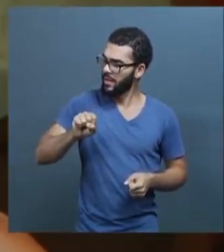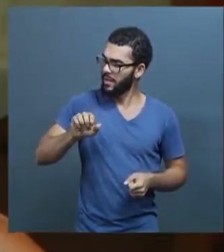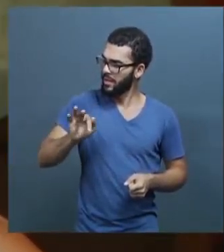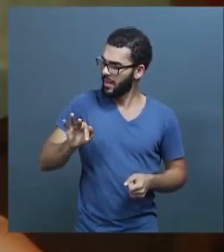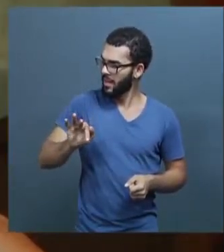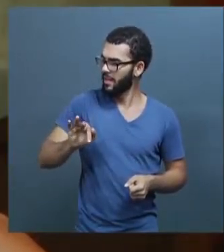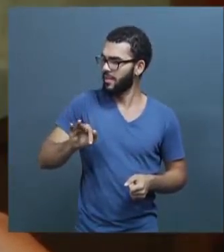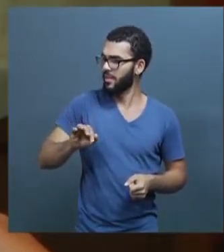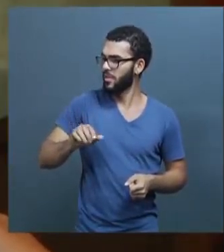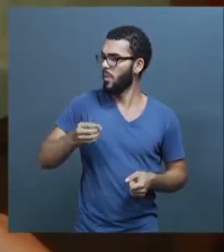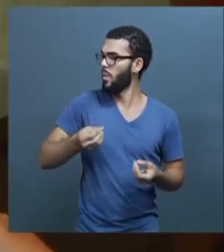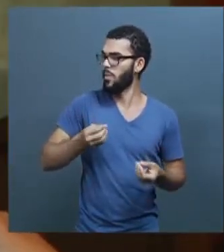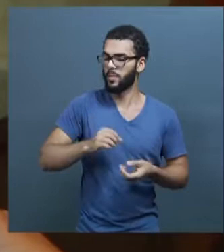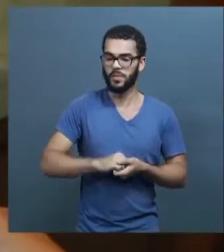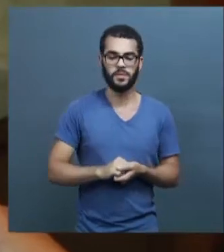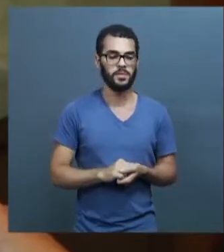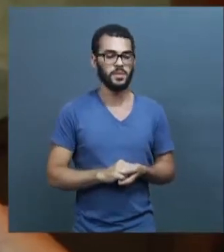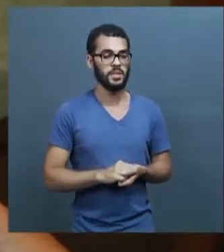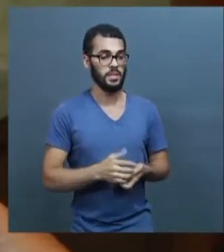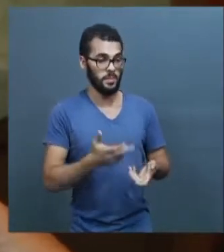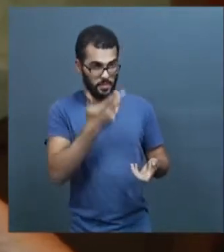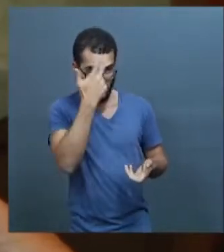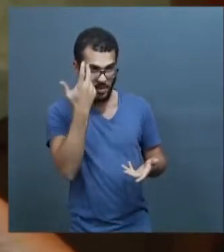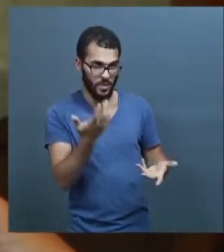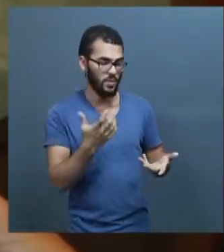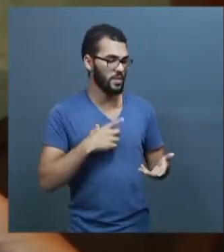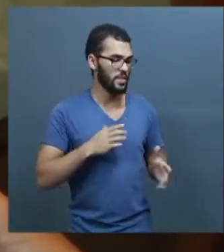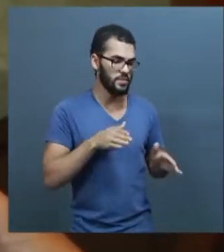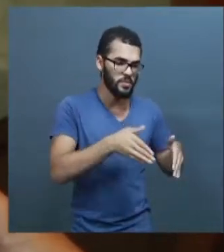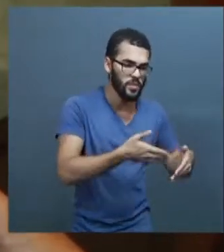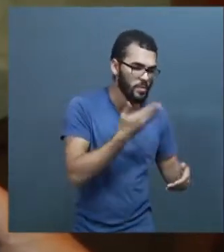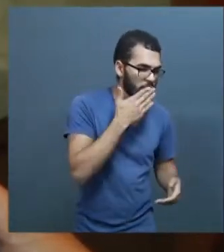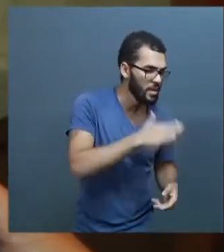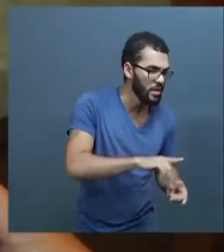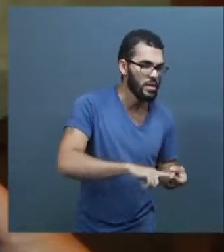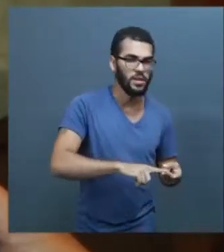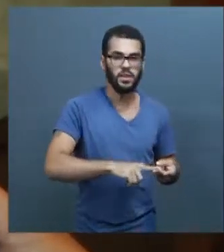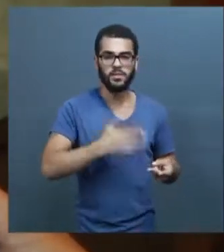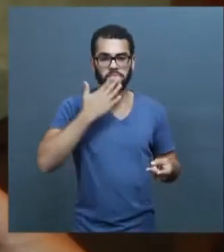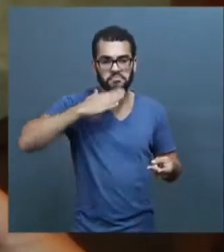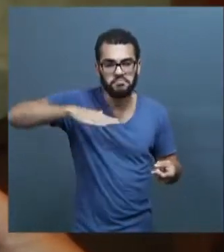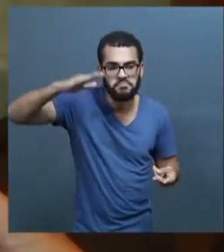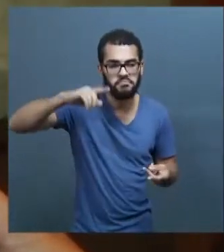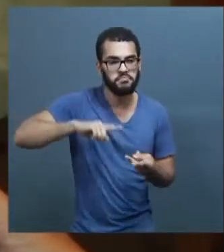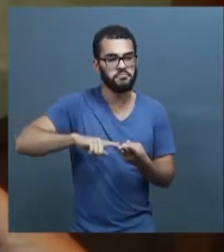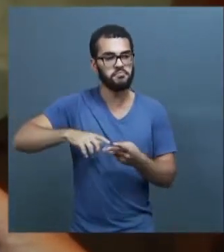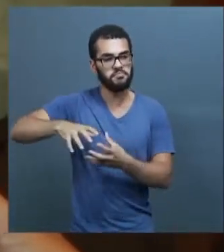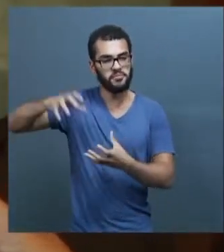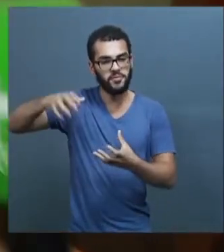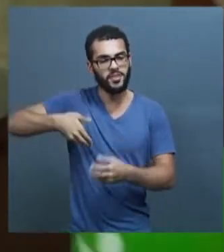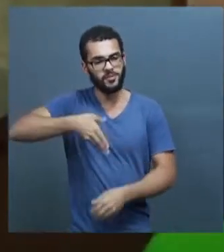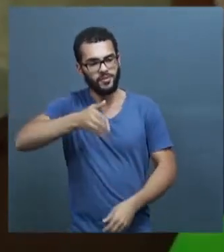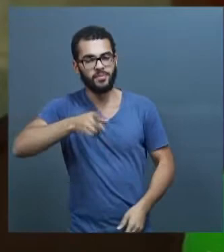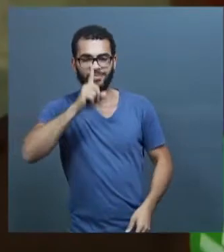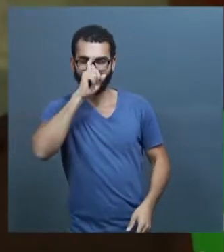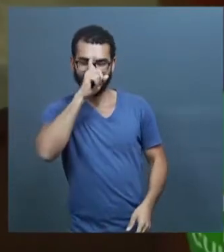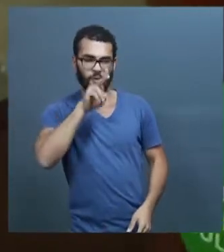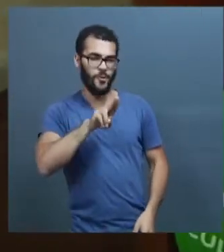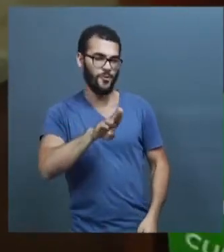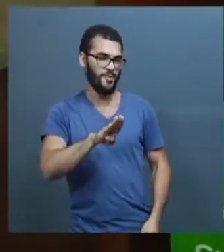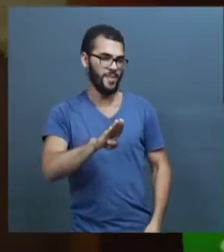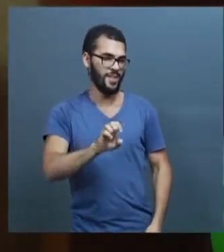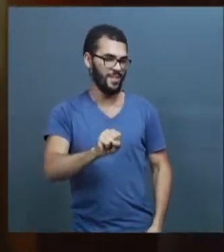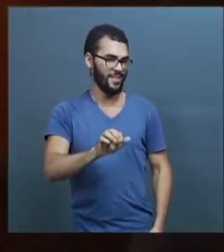quem tiver interesse em atendimento nutricional, né, tanto infantil ou adulto, idoso, procurar o BSF de referência. Certo, muito obrigado